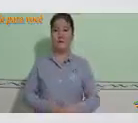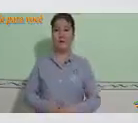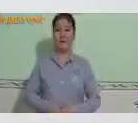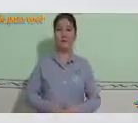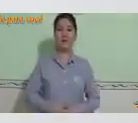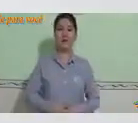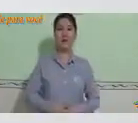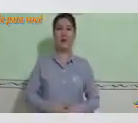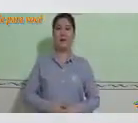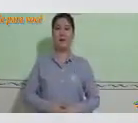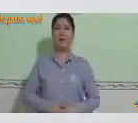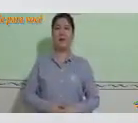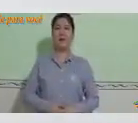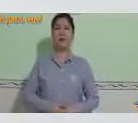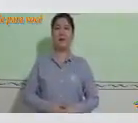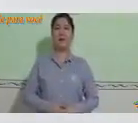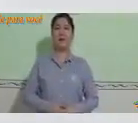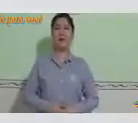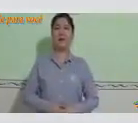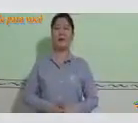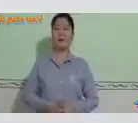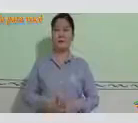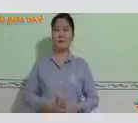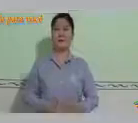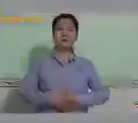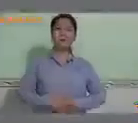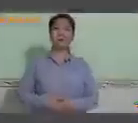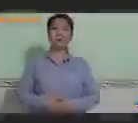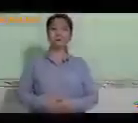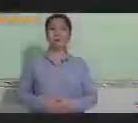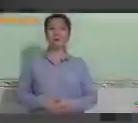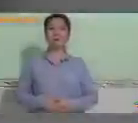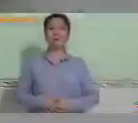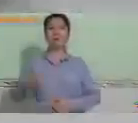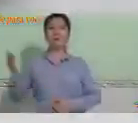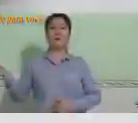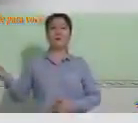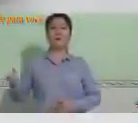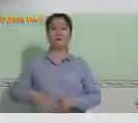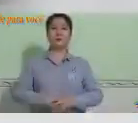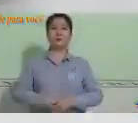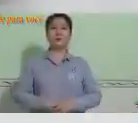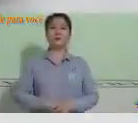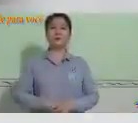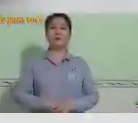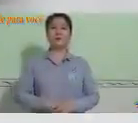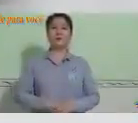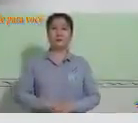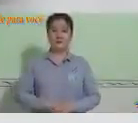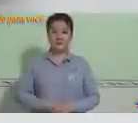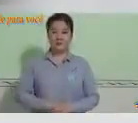Além disso, por meio da atividade física é possível prevenir diversas doenças, uma vez que favorecer melhorar